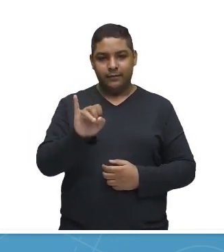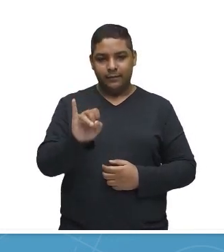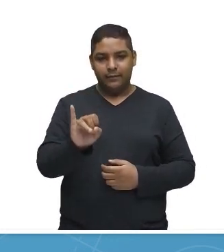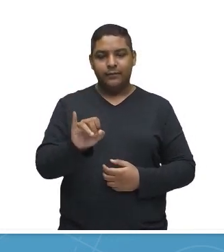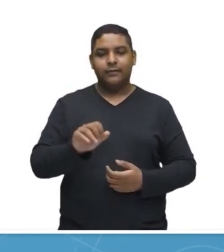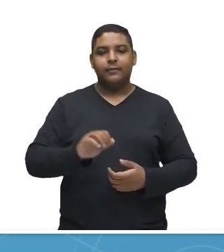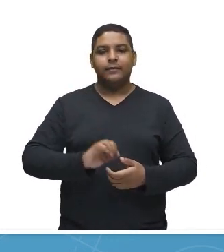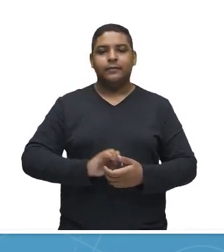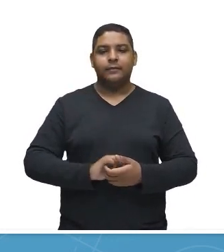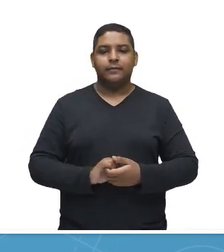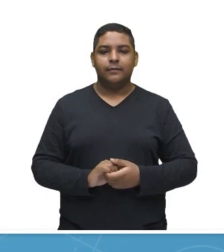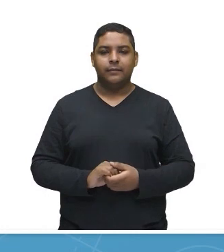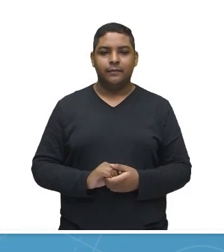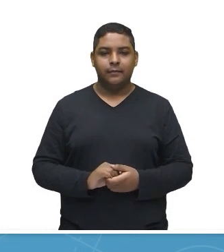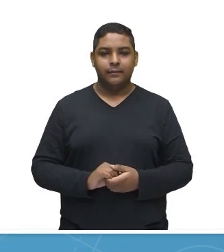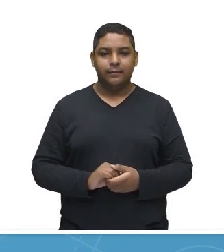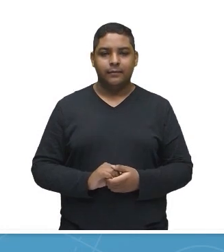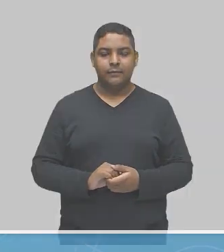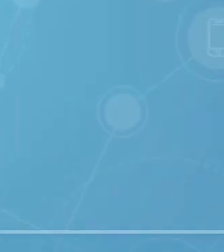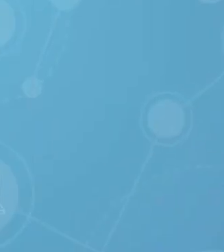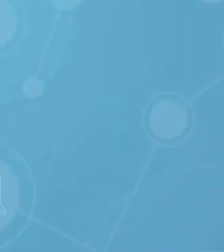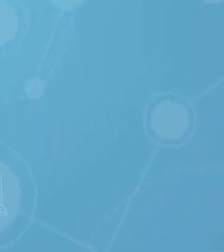dinâmica local interativa.